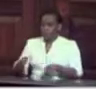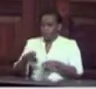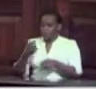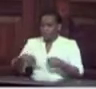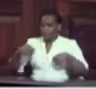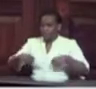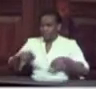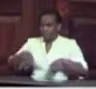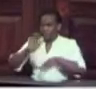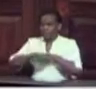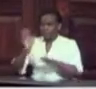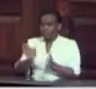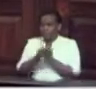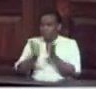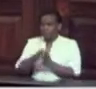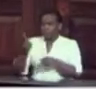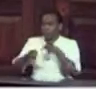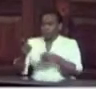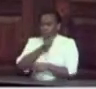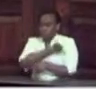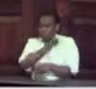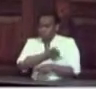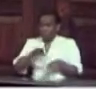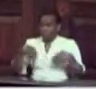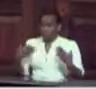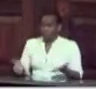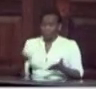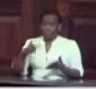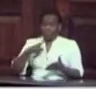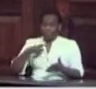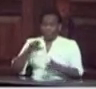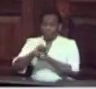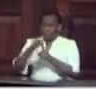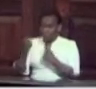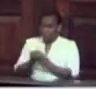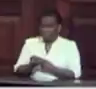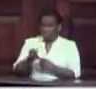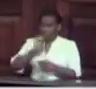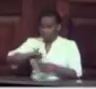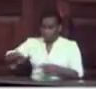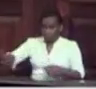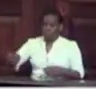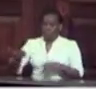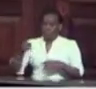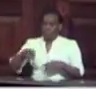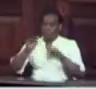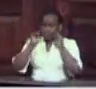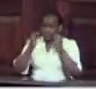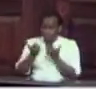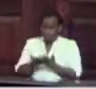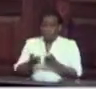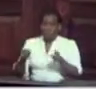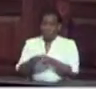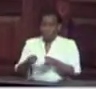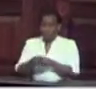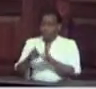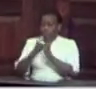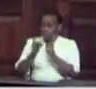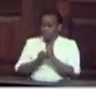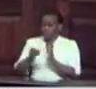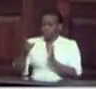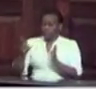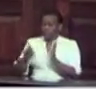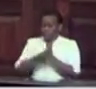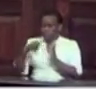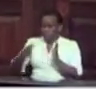mais empobrecidas da população fluminense. Portanto, assim como o aluguel social, que foi rejeitado aqui pela Assembleia Legislativa com o decreto legislativo, que tornou